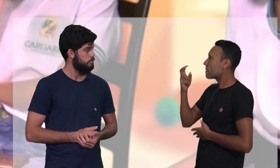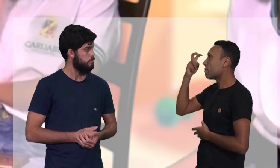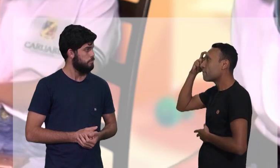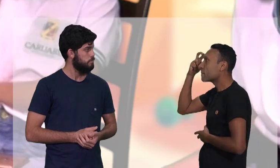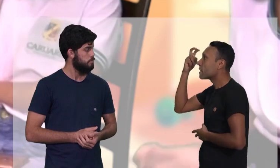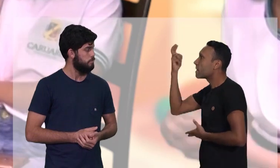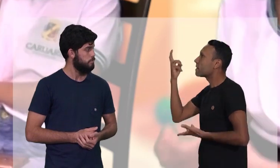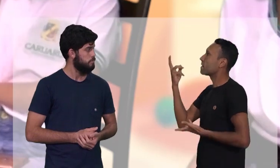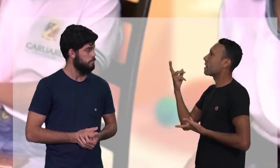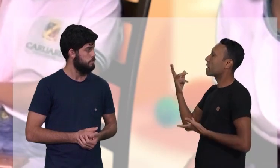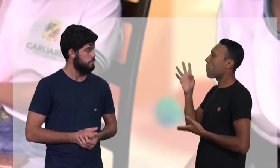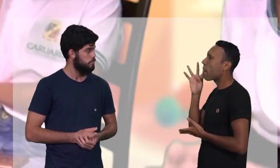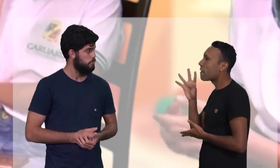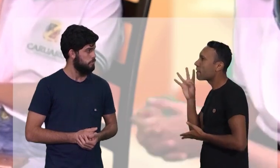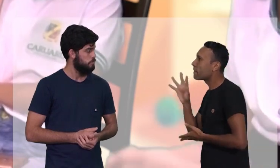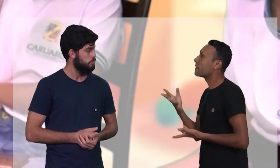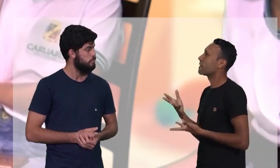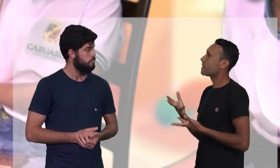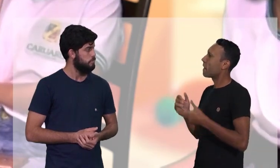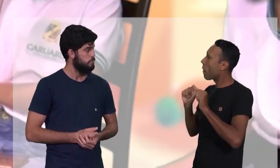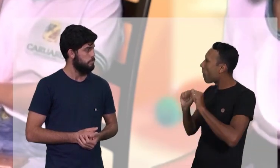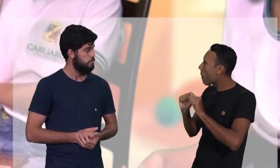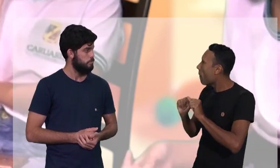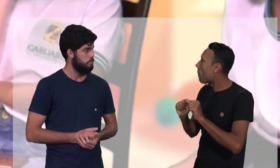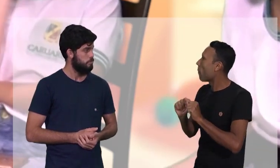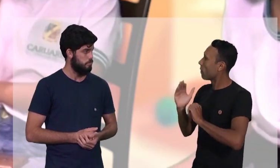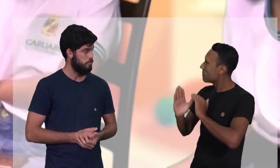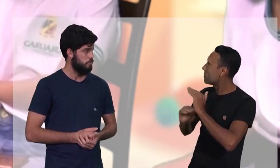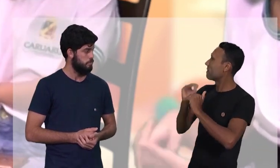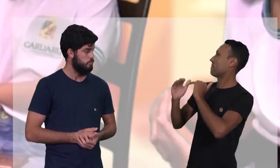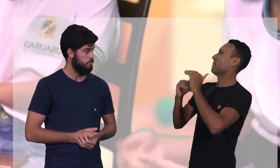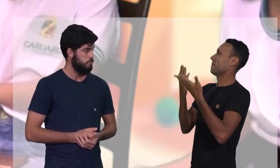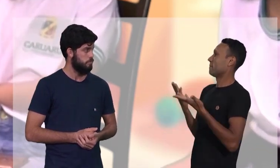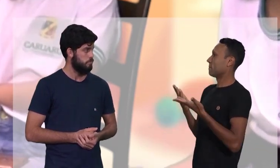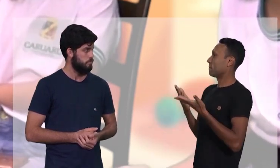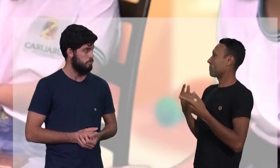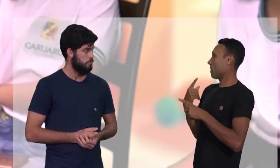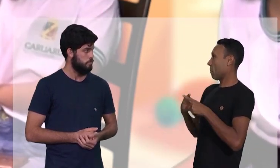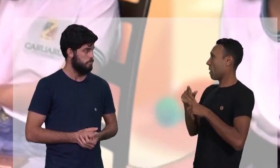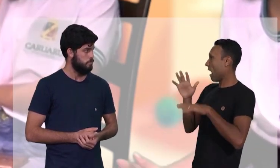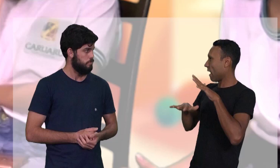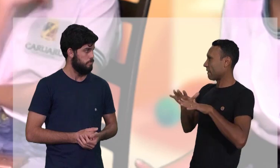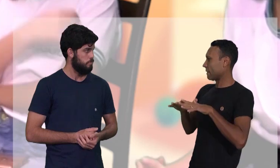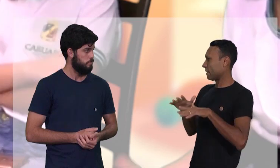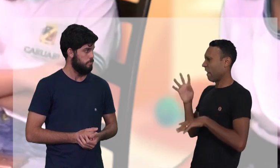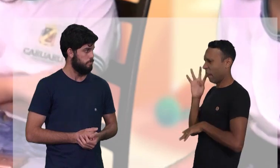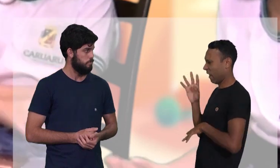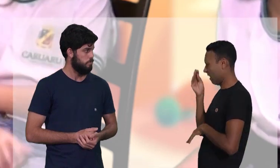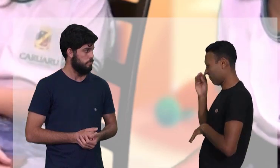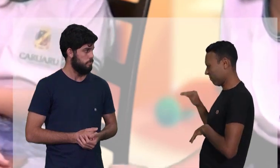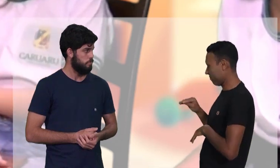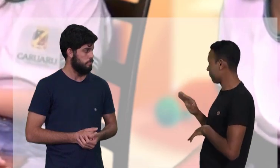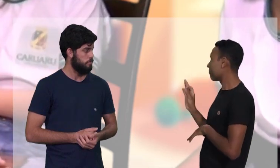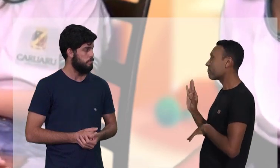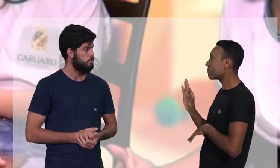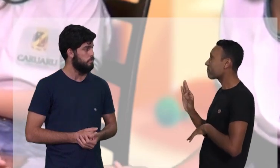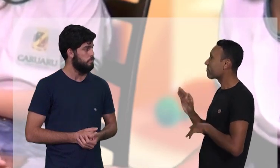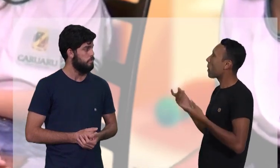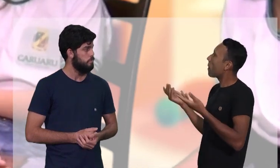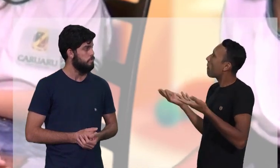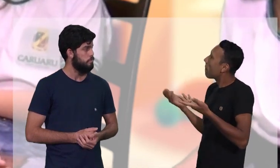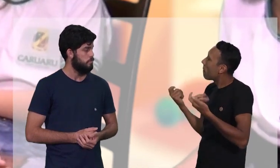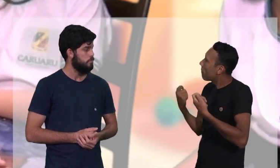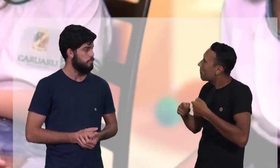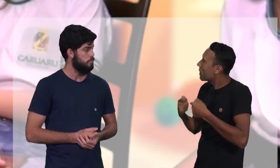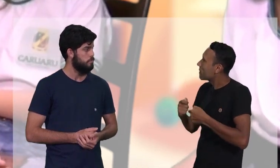inteligente, você é uma pessoa legal, você pode pensar muitas vezes que você não é uma pessoa legal, mas se você tentar se conhecer